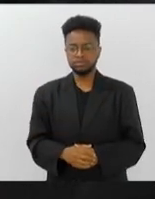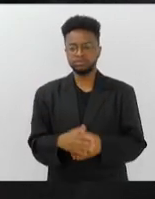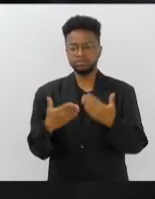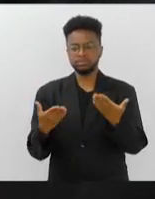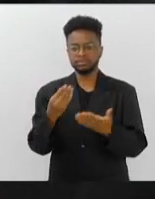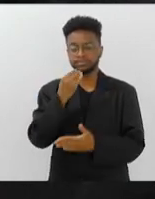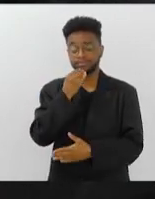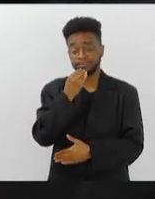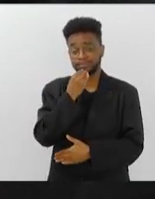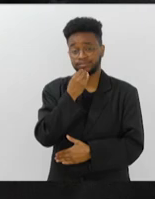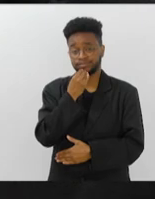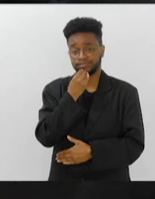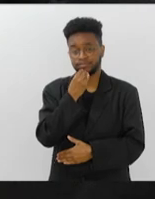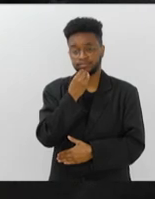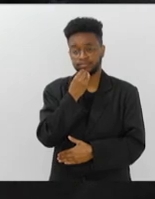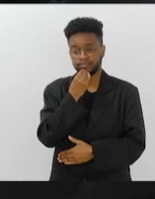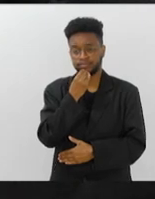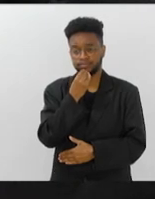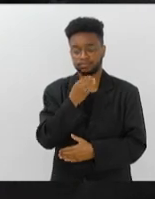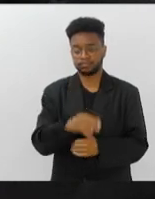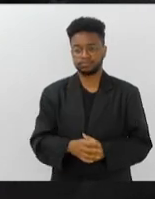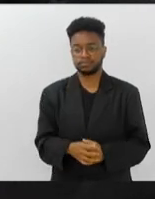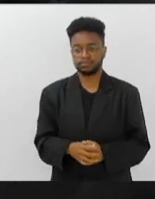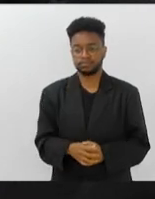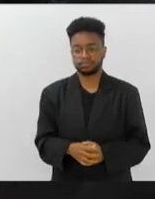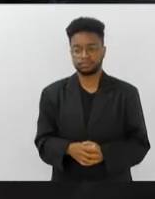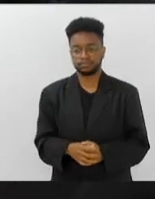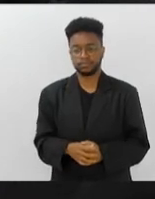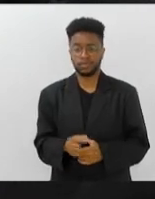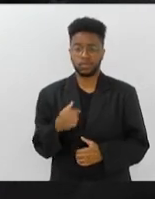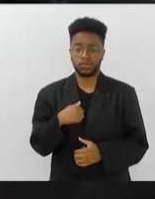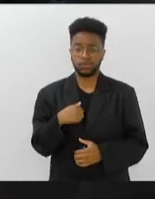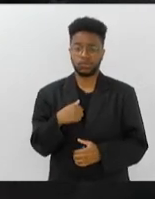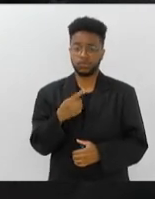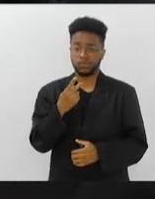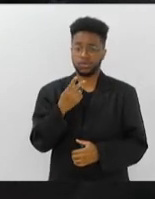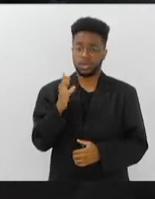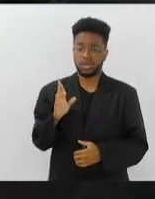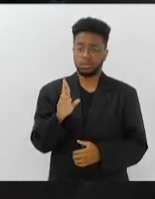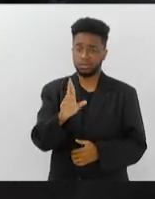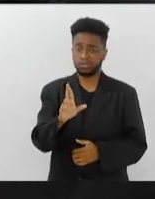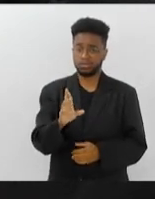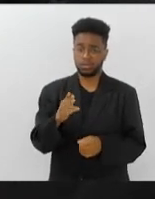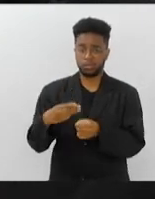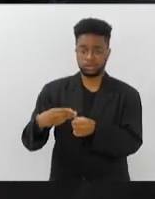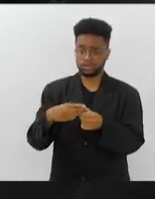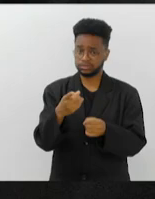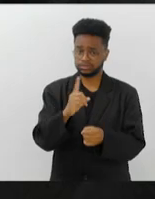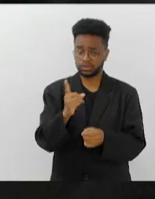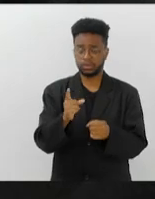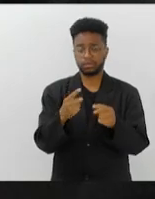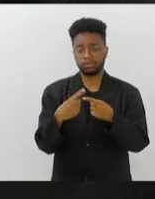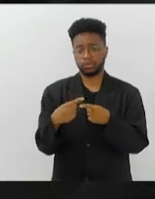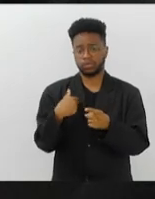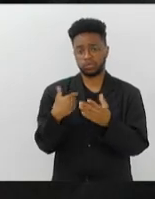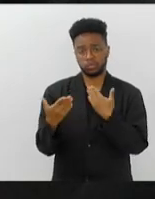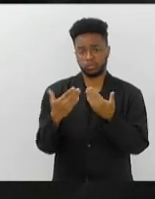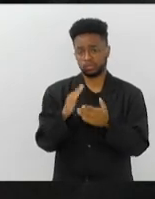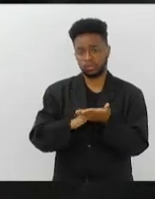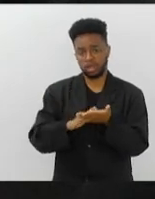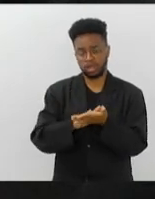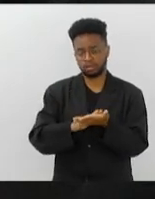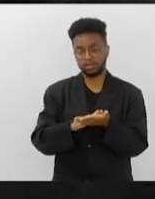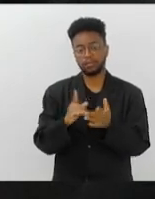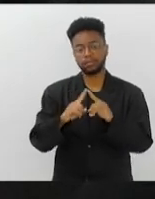claro que o, não falo pelo órgão municipal, porque eu nunca conversei com eles, o